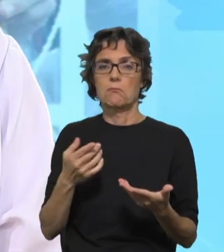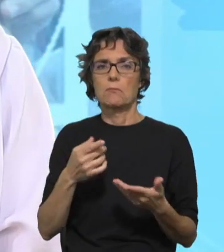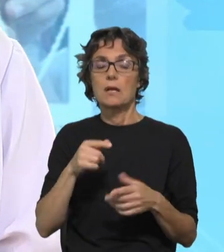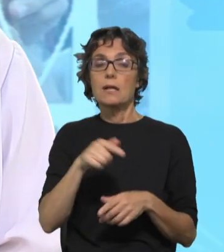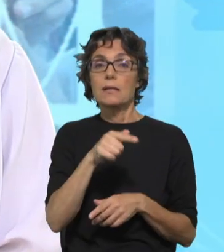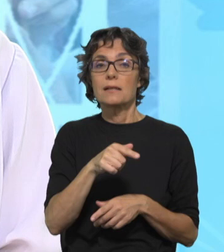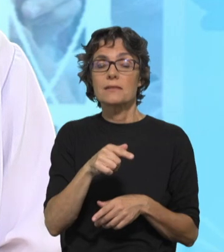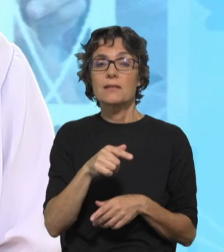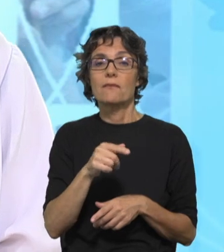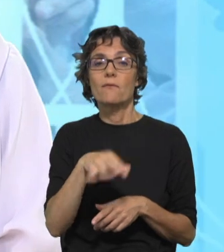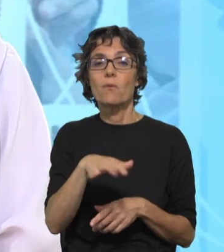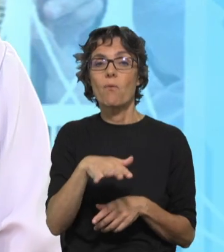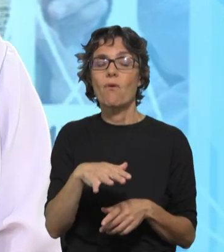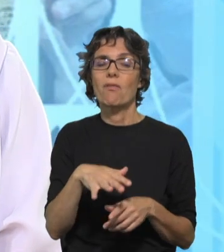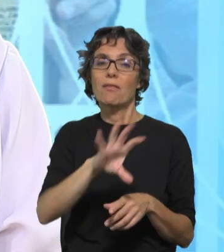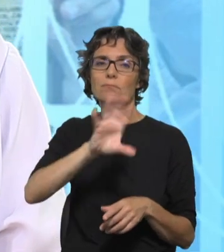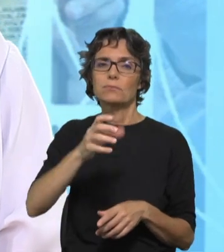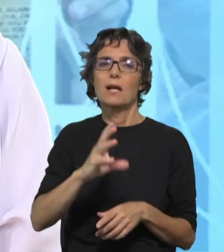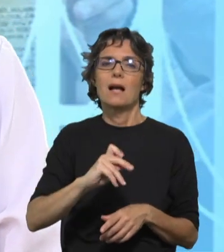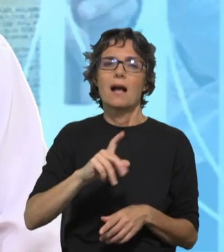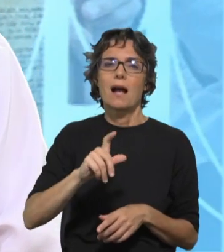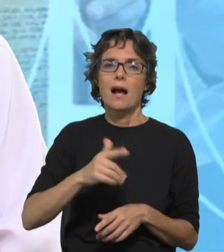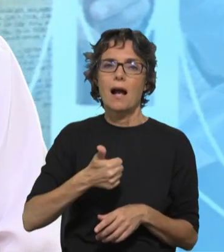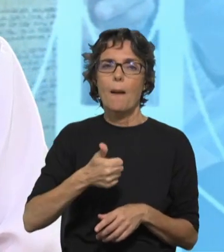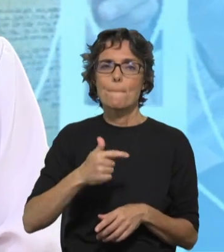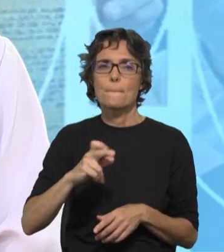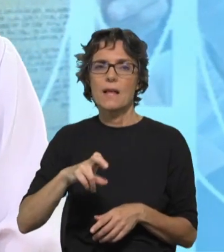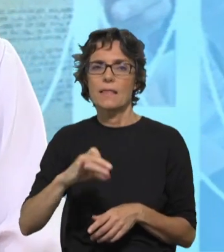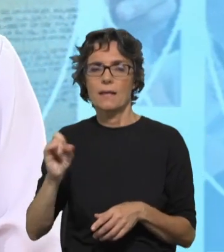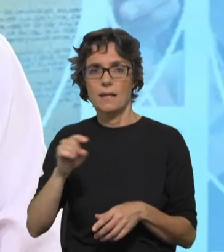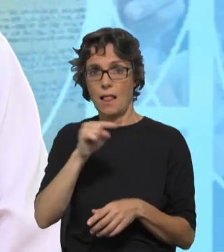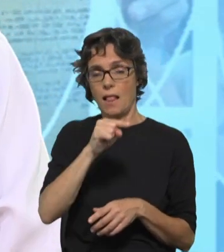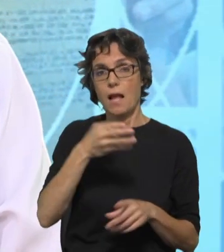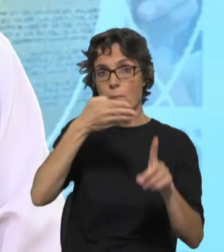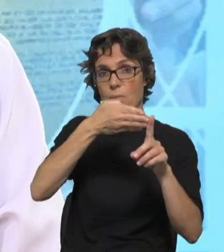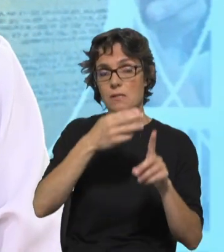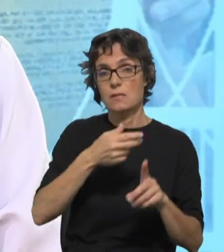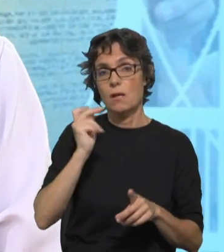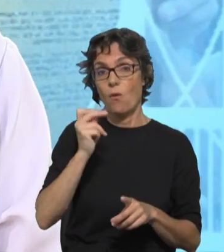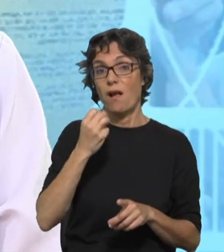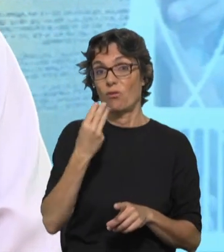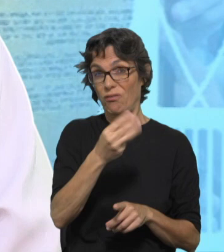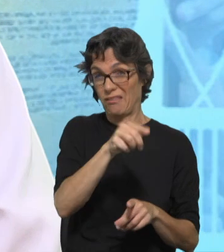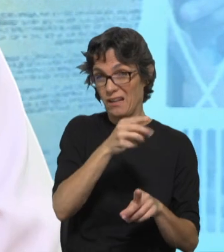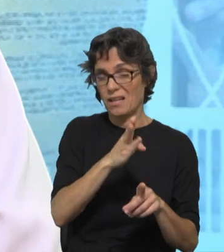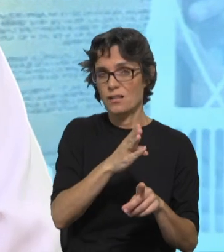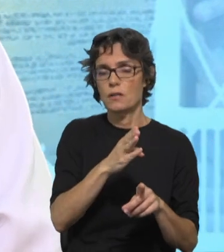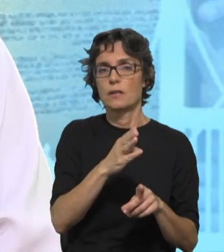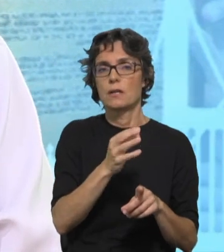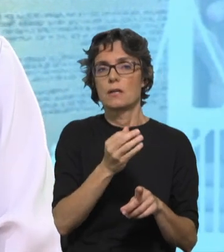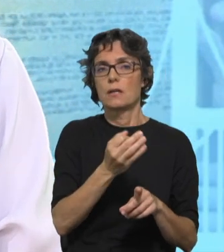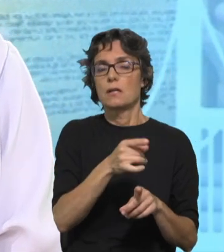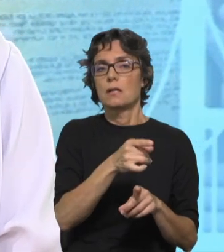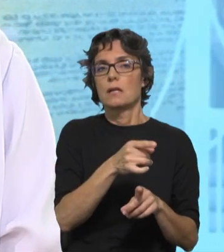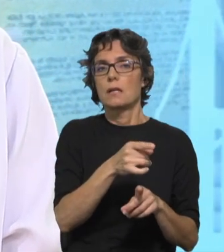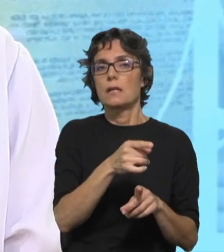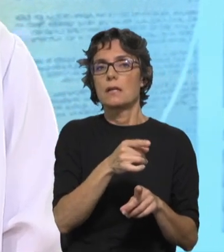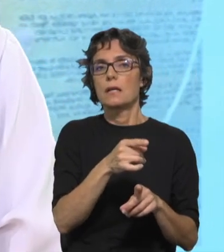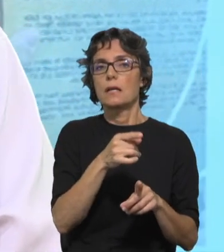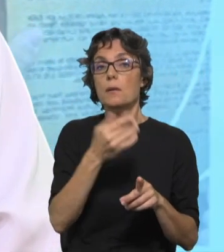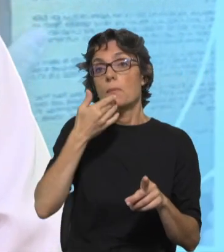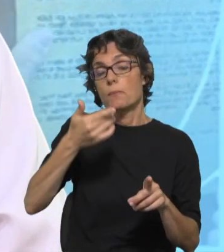estava na Albânia, exatamente. E, portanto, em missão? Em missão, estava há 3 anos e fui para a Albânia com um pedido da Madre Geral.